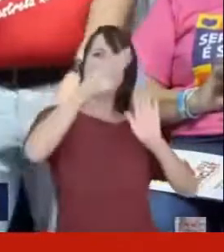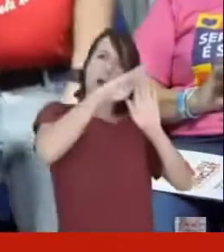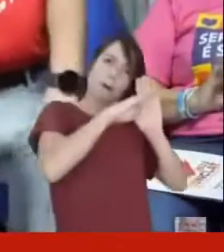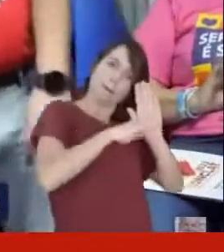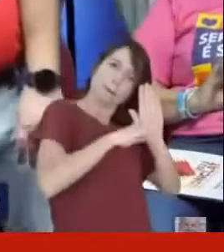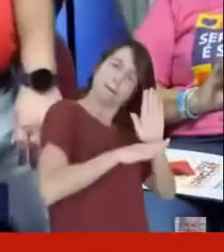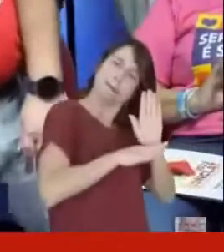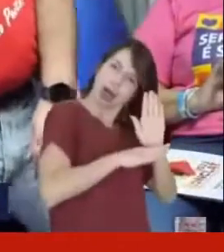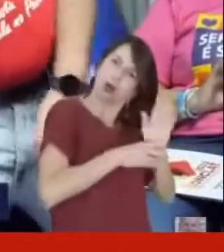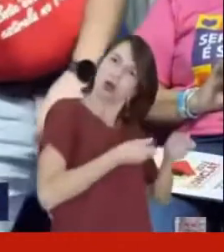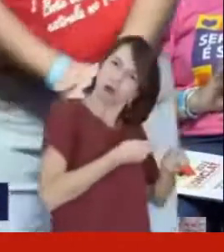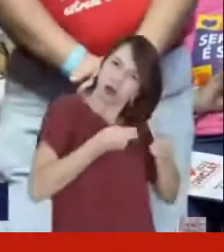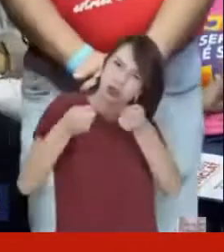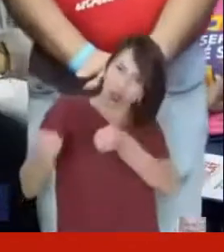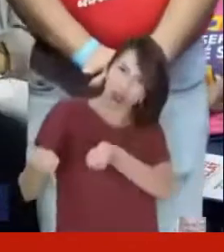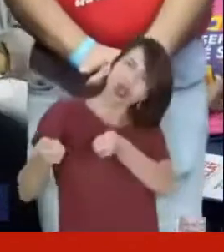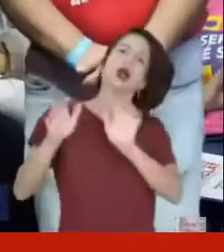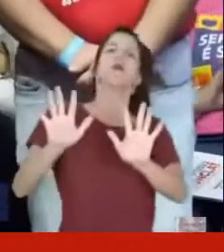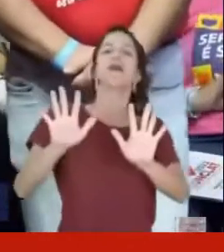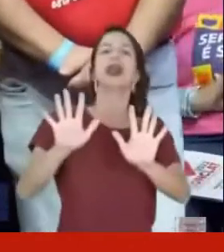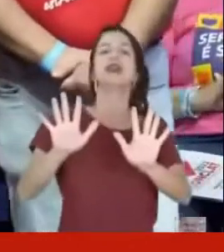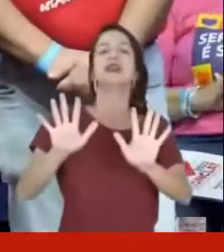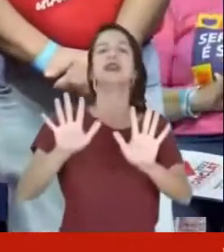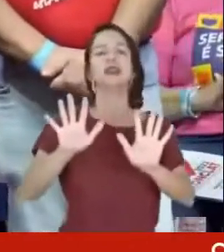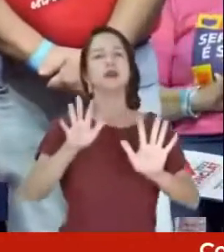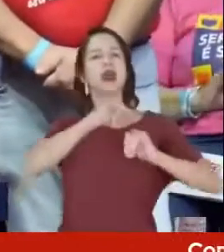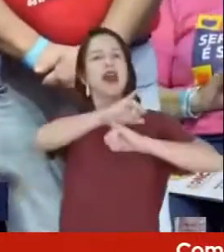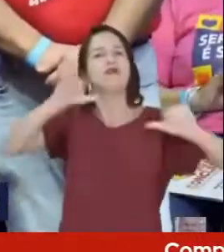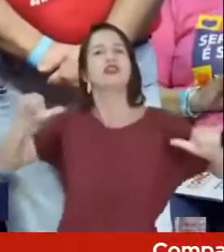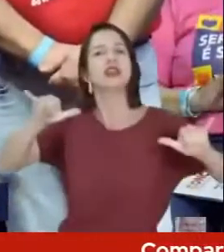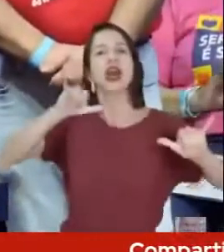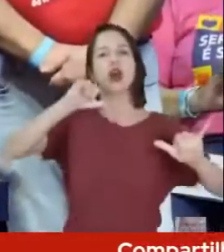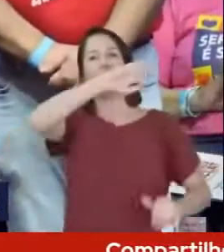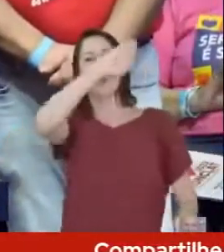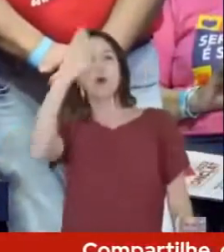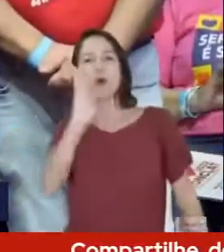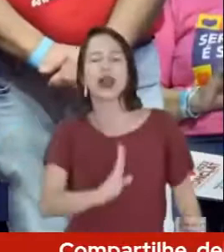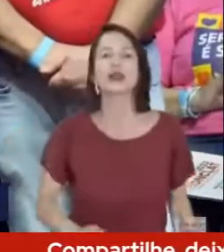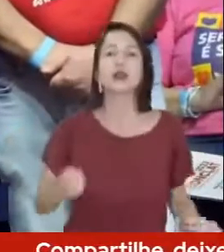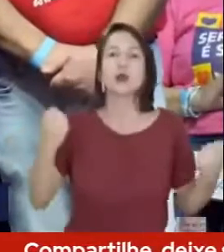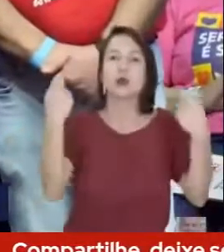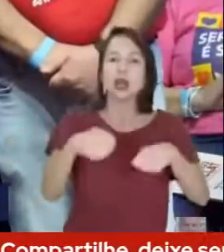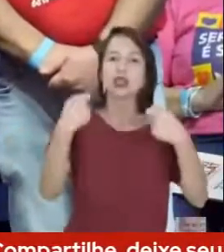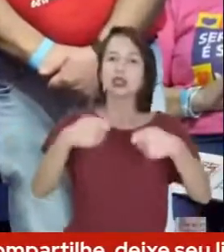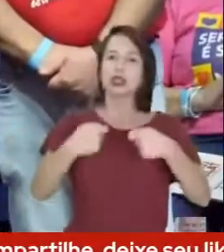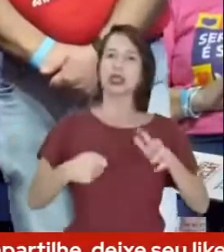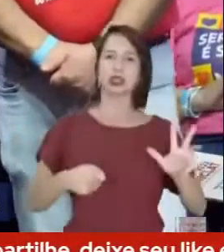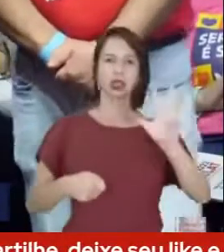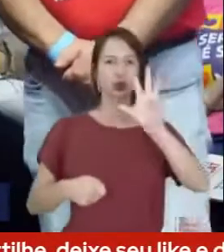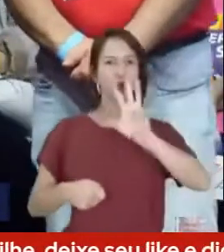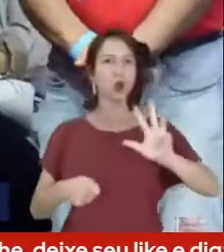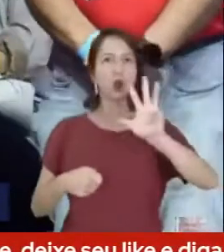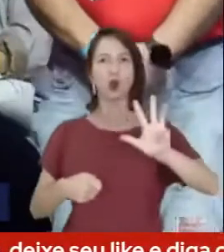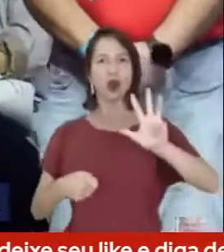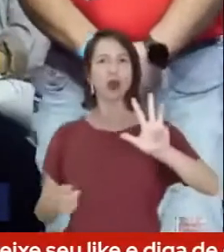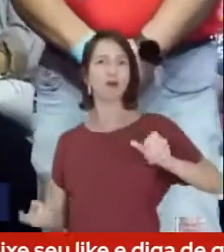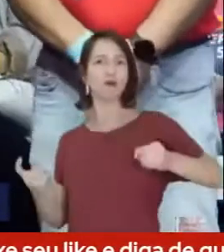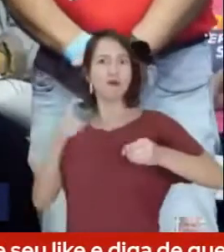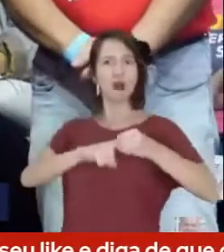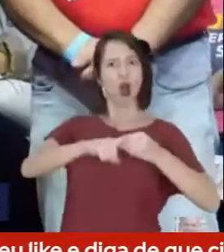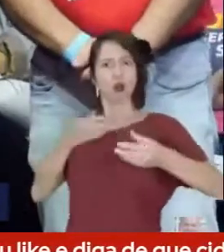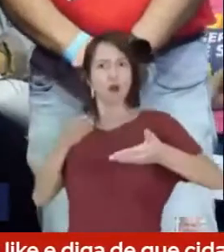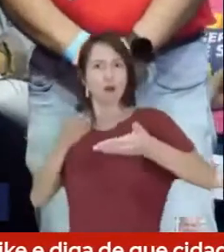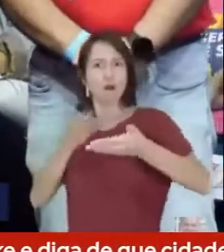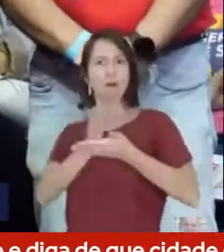que o Lula volte a governar esse país. Nós, mulheres, precisamos de política para as mulheres. As mulheres sofrem